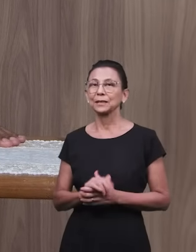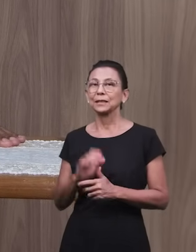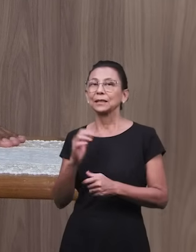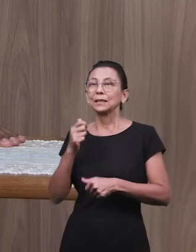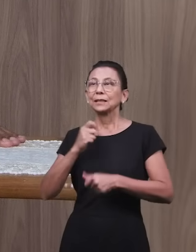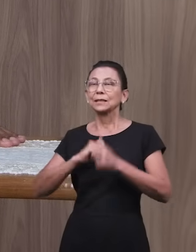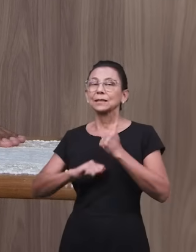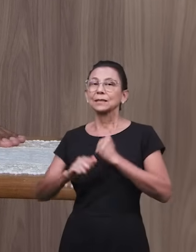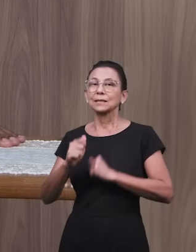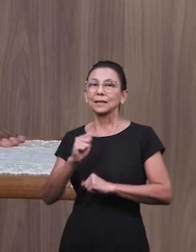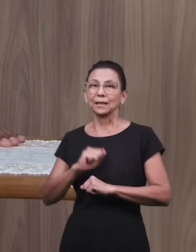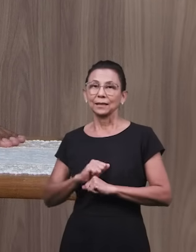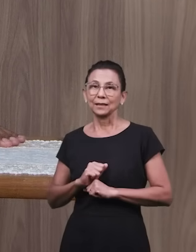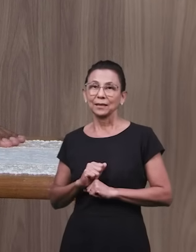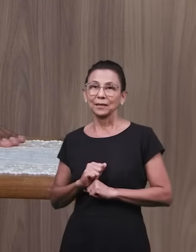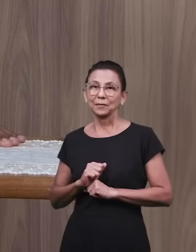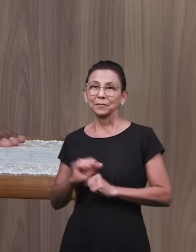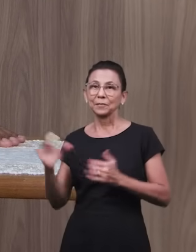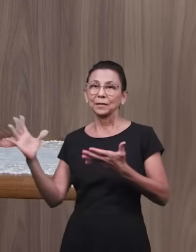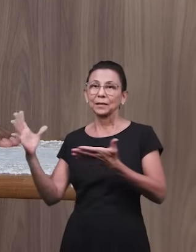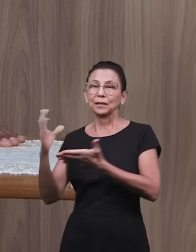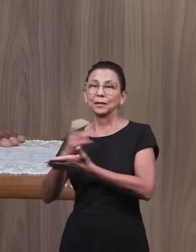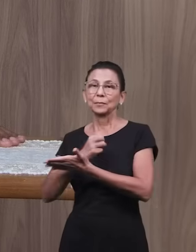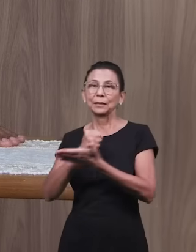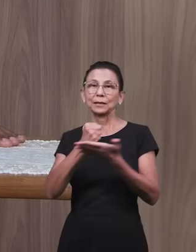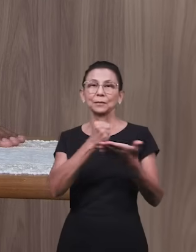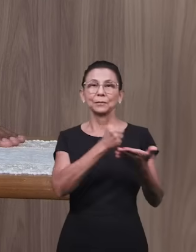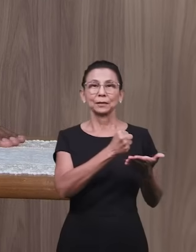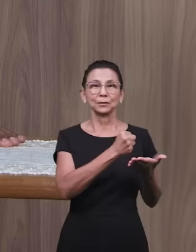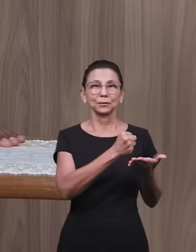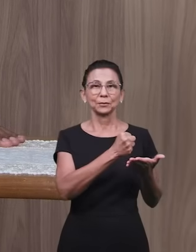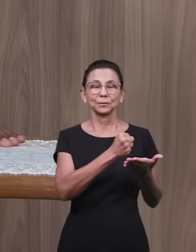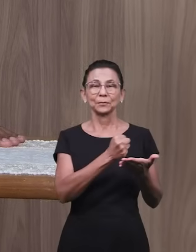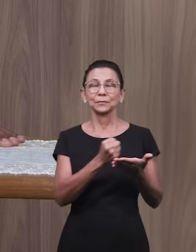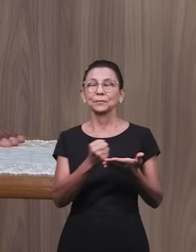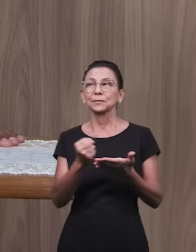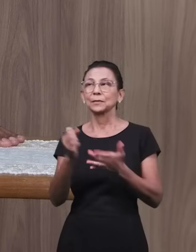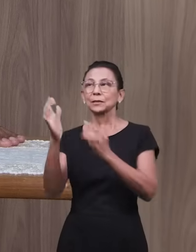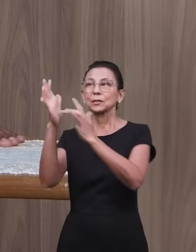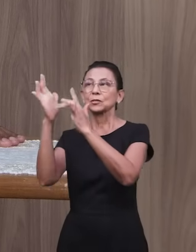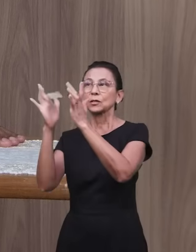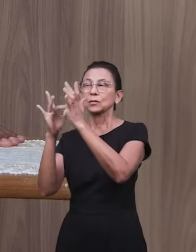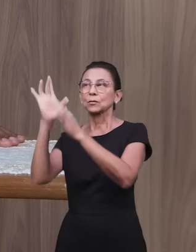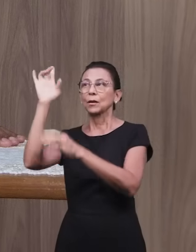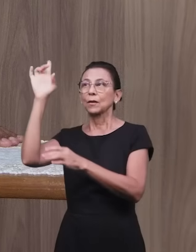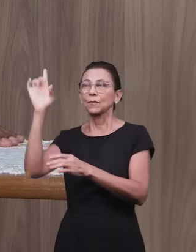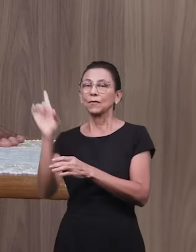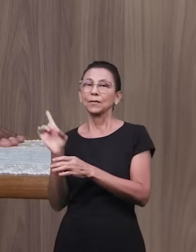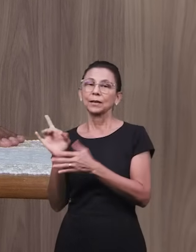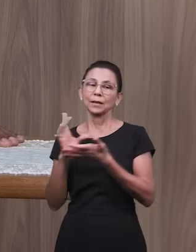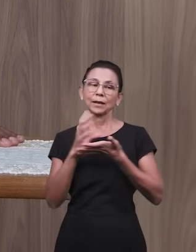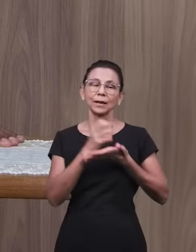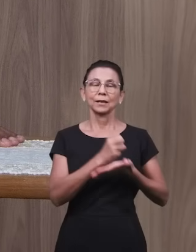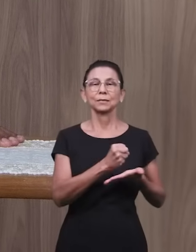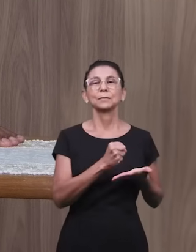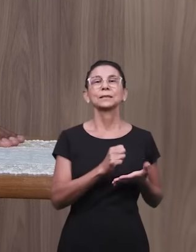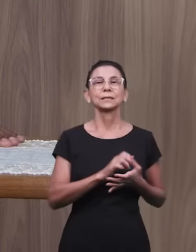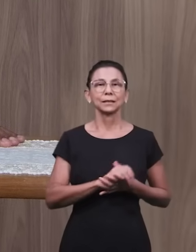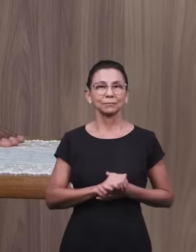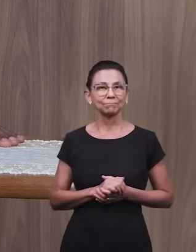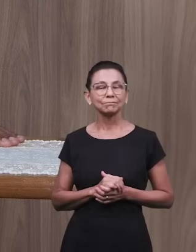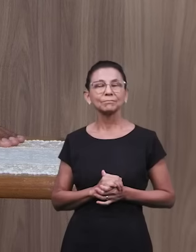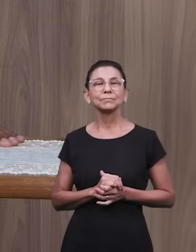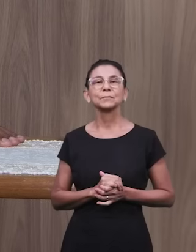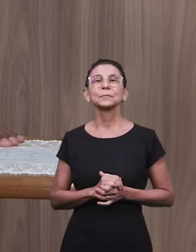do que o dia do arrebatamento da igreja fiel do Senhor. Ou seja, o dia